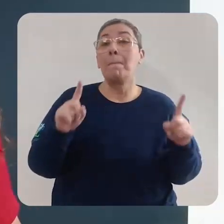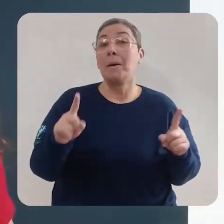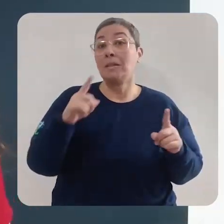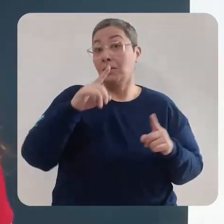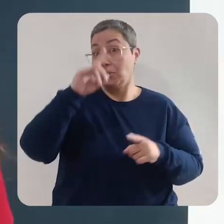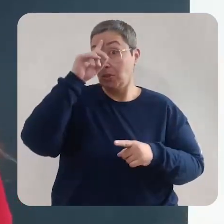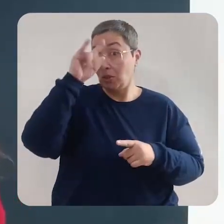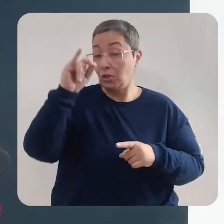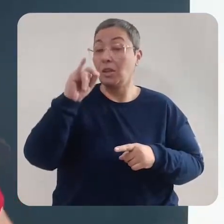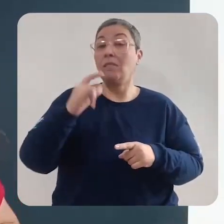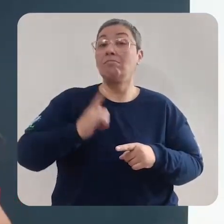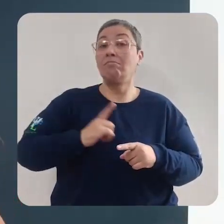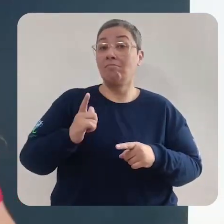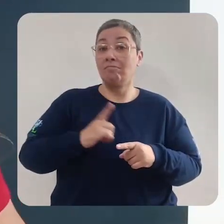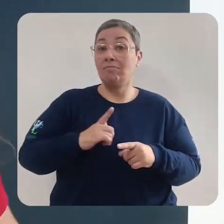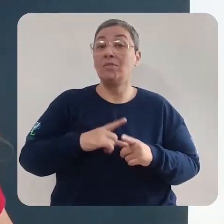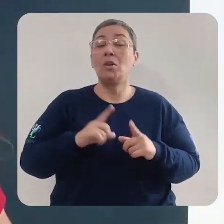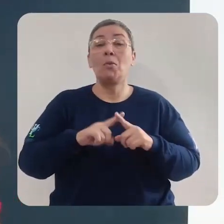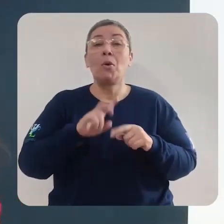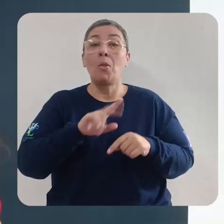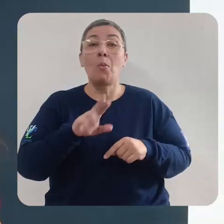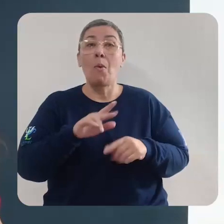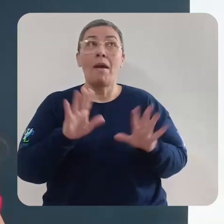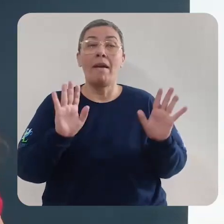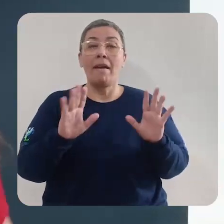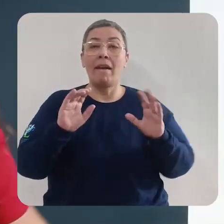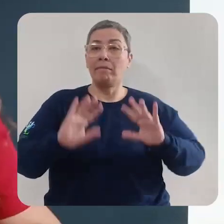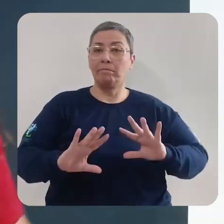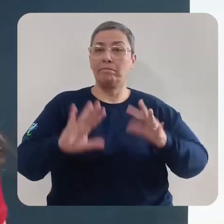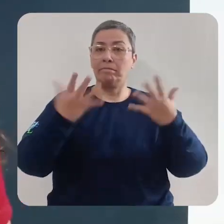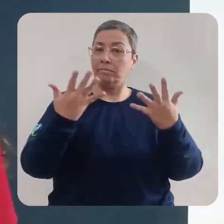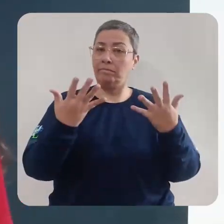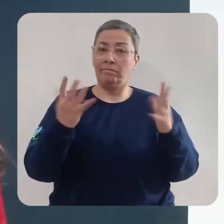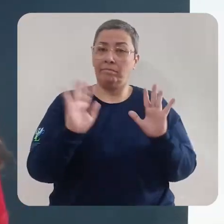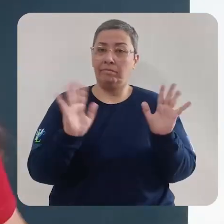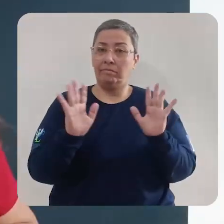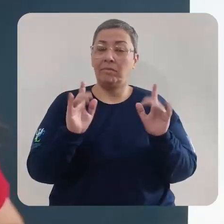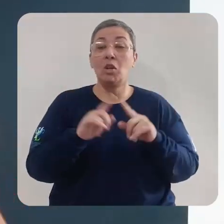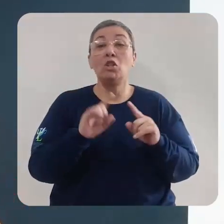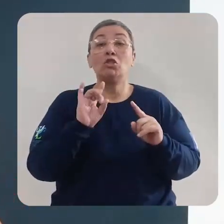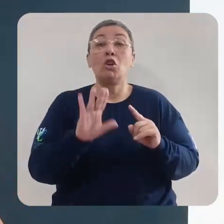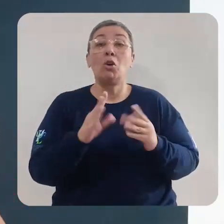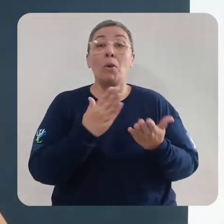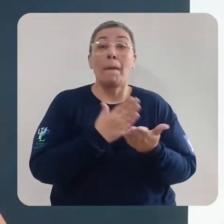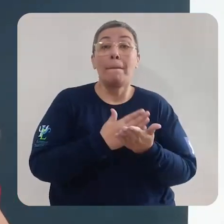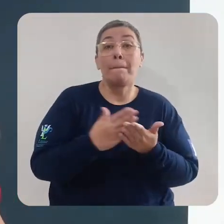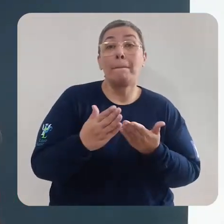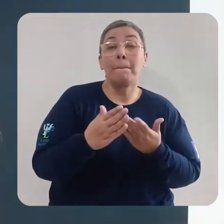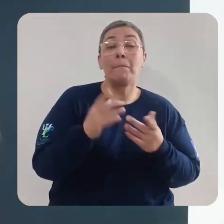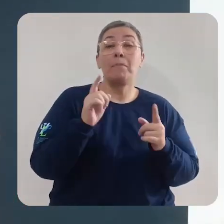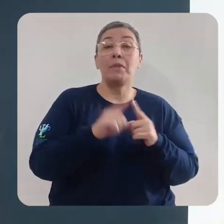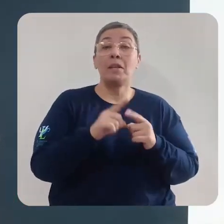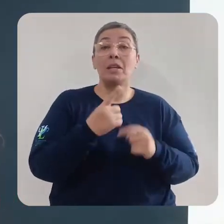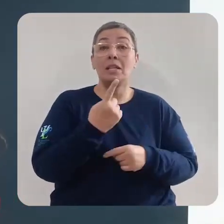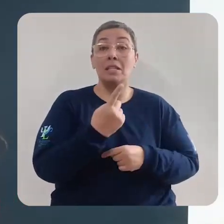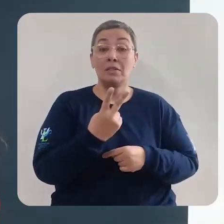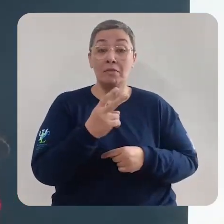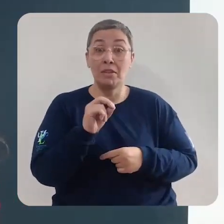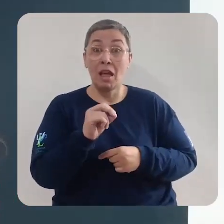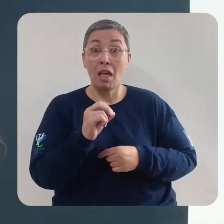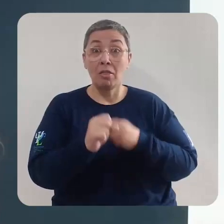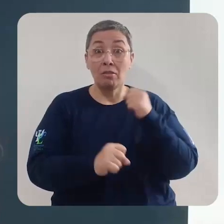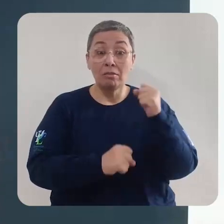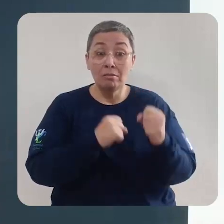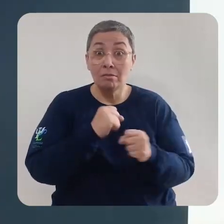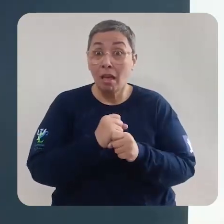1827, há muito tempo atrás. Mas esse dia existia e ele não era celebrado, comemorado. Isso só